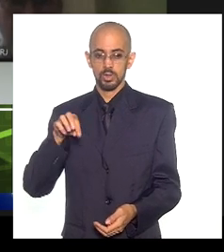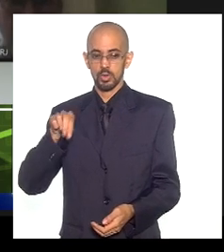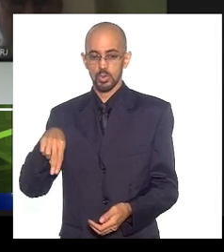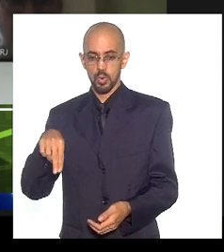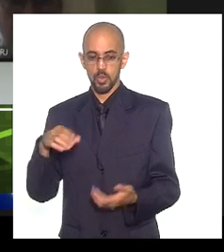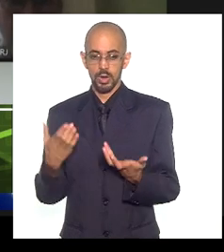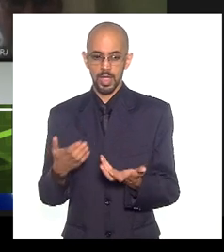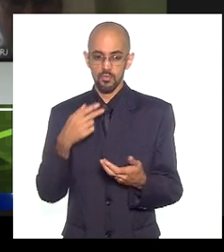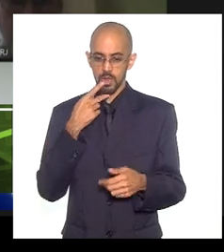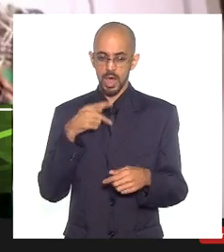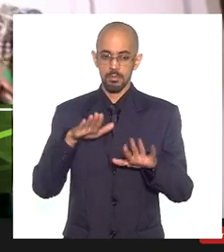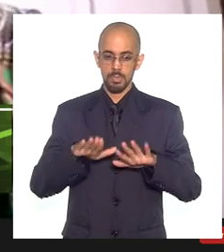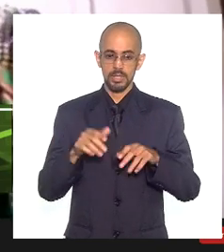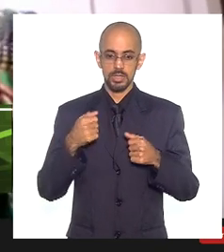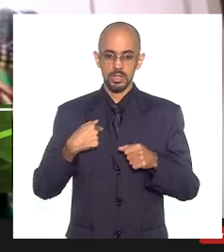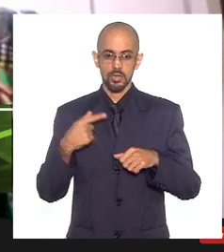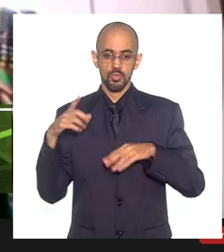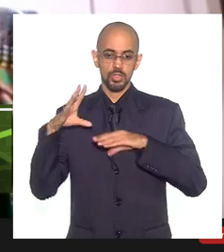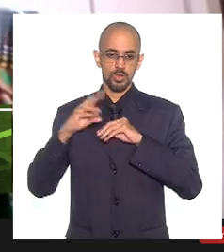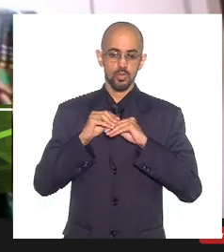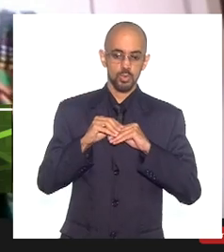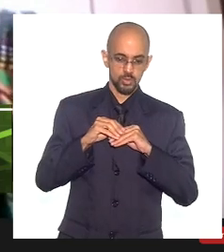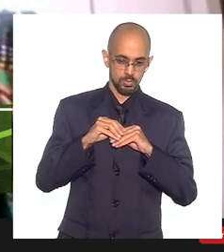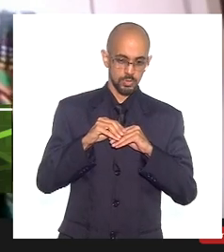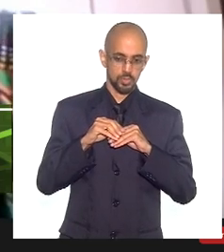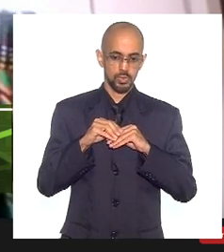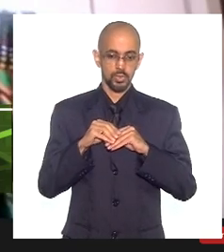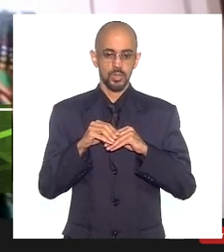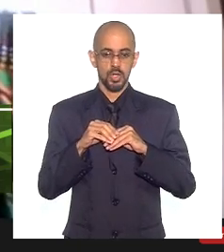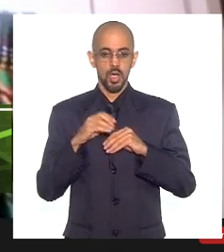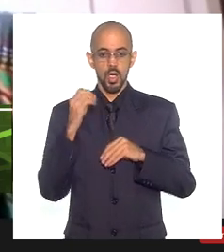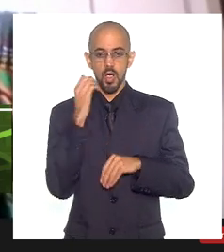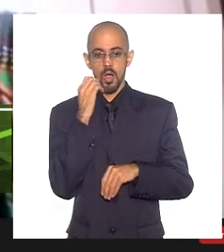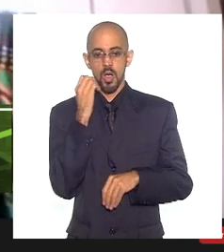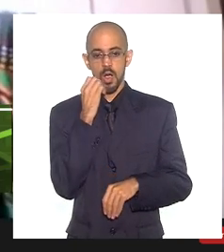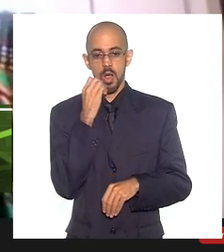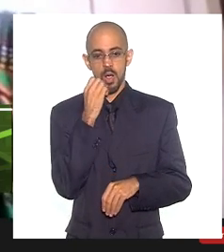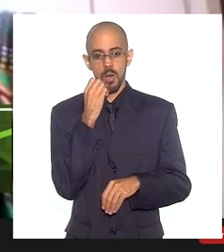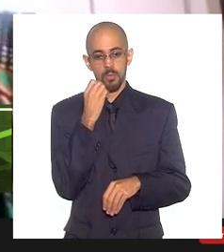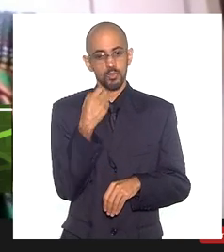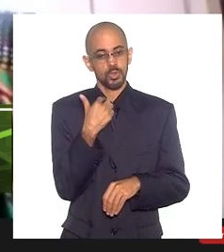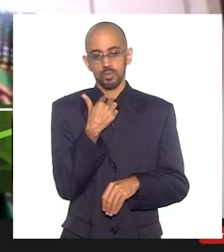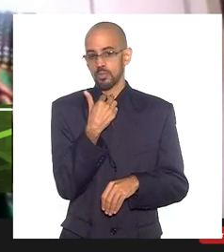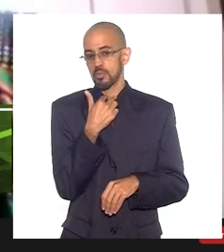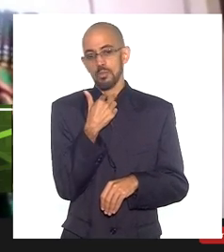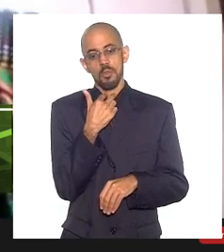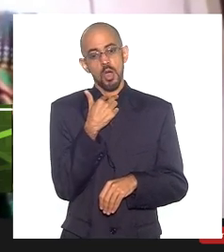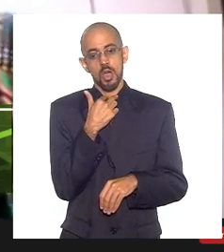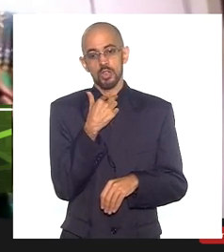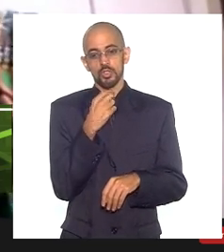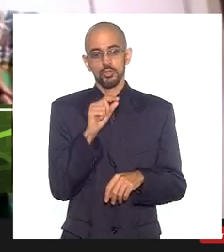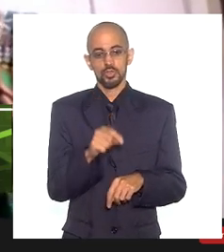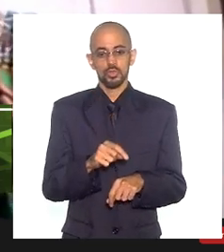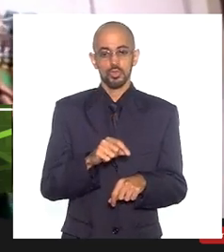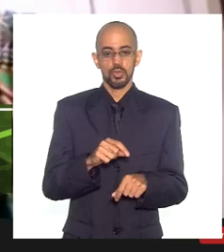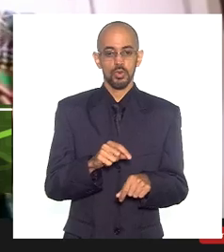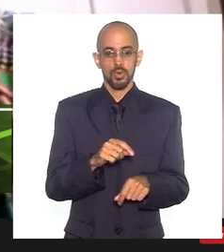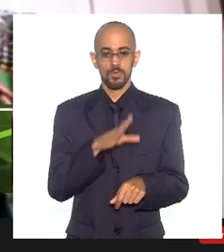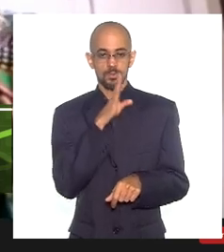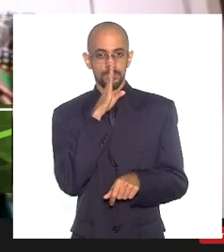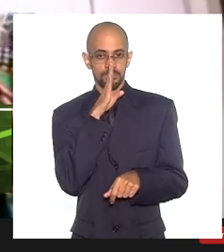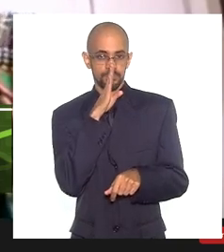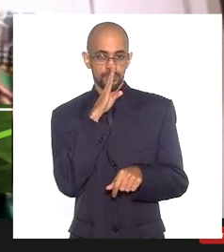breve saudação, porque obviamente como UERJiana jamais poderia deixar a luta pela nossa